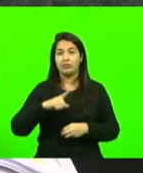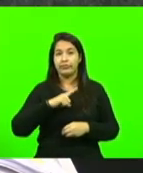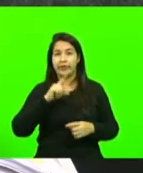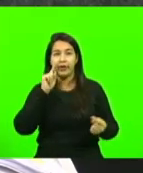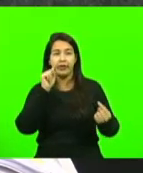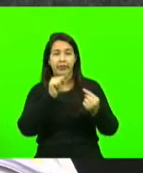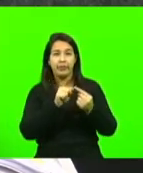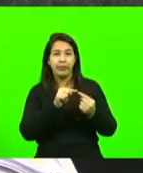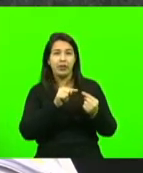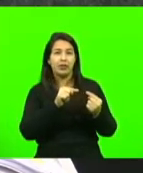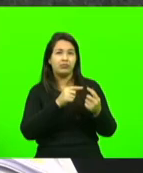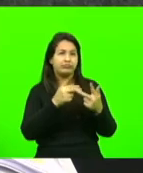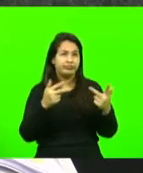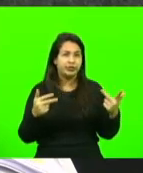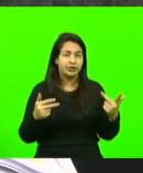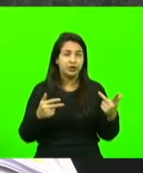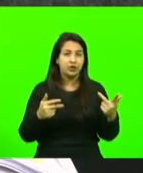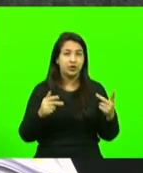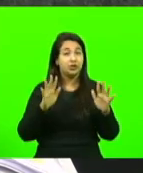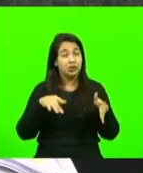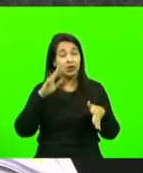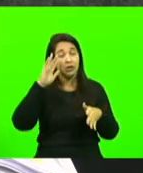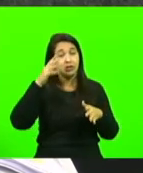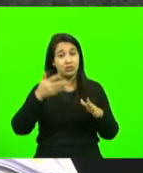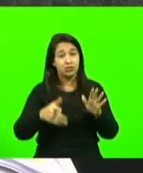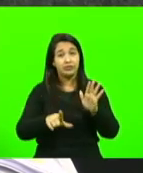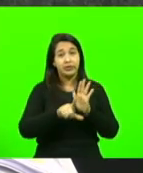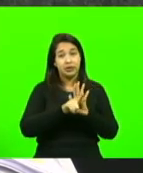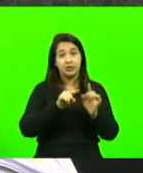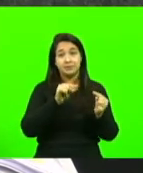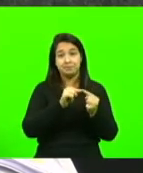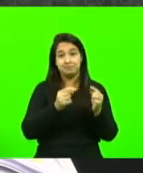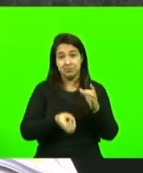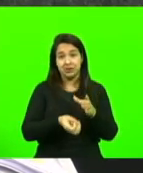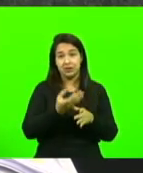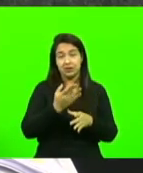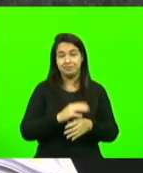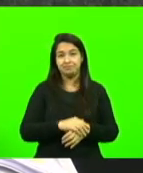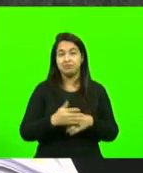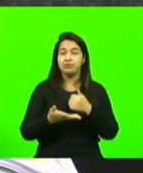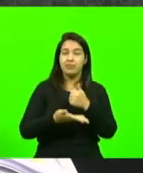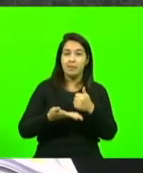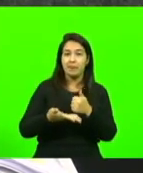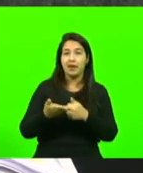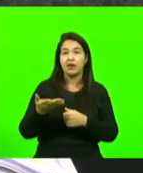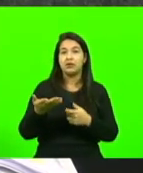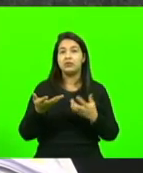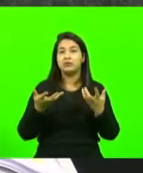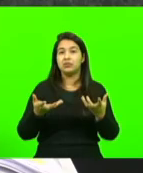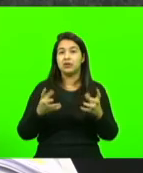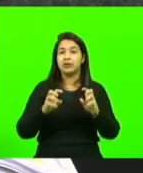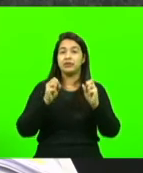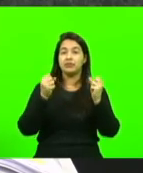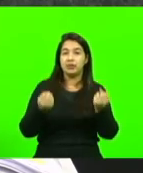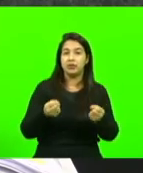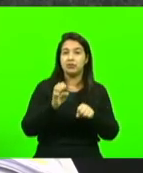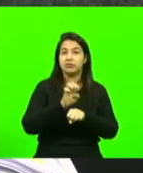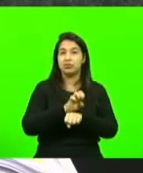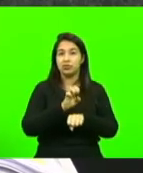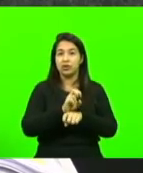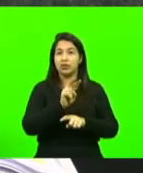então isso você resolve através de lei tá então basicamente é isso a gente quer defender o estado que continue